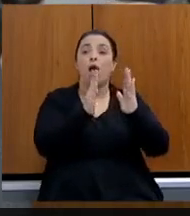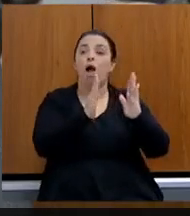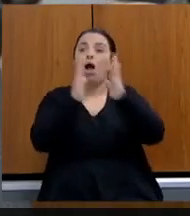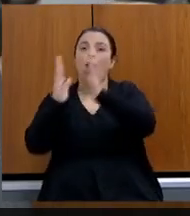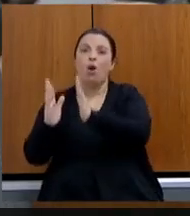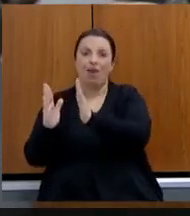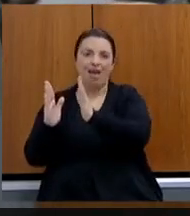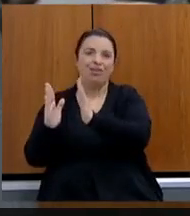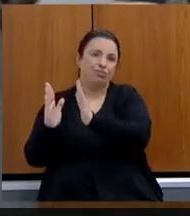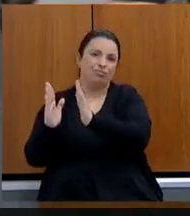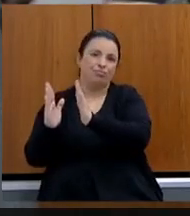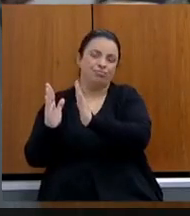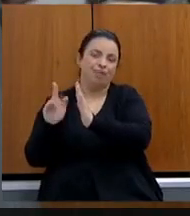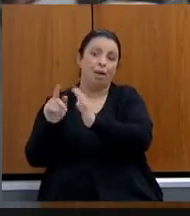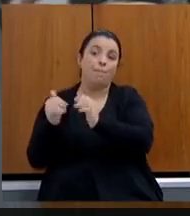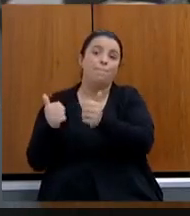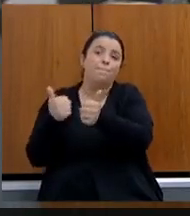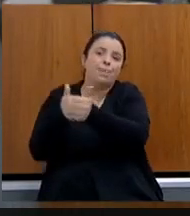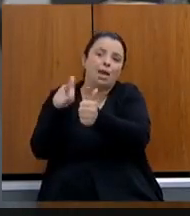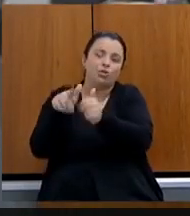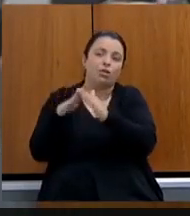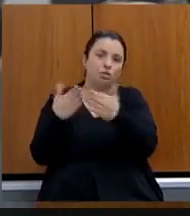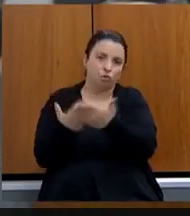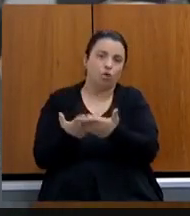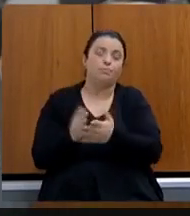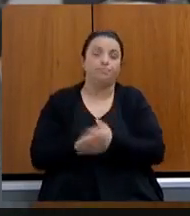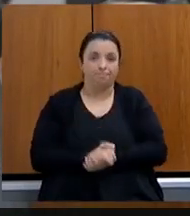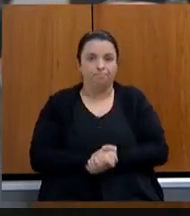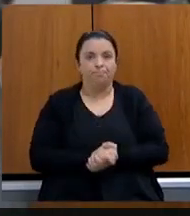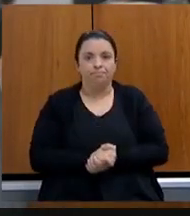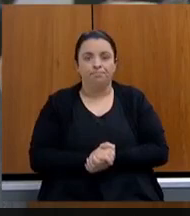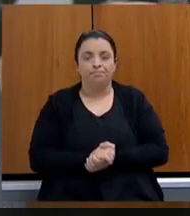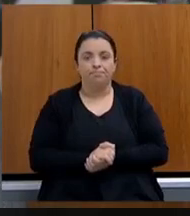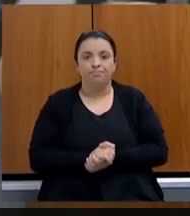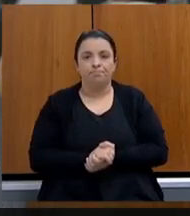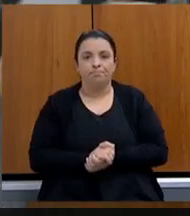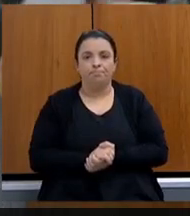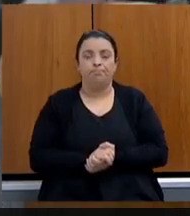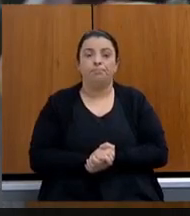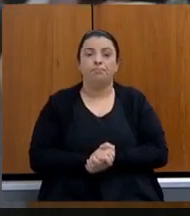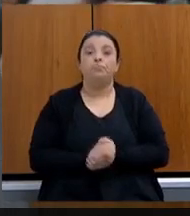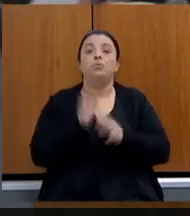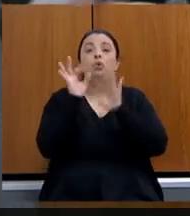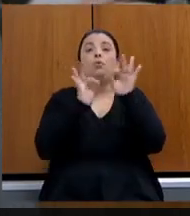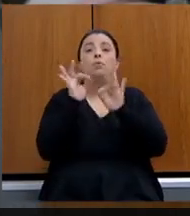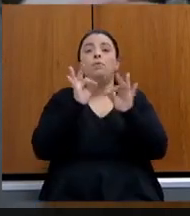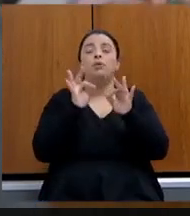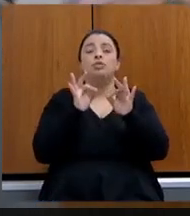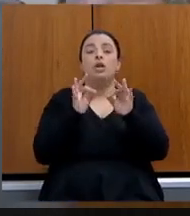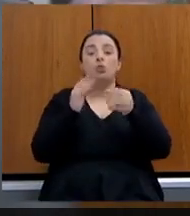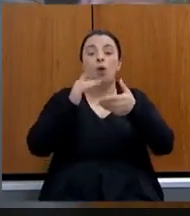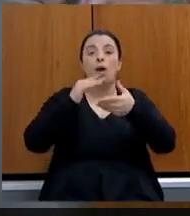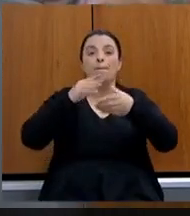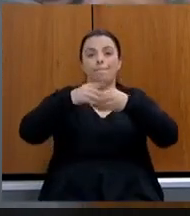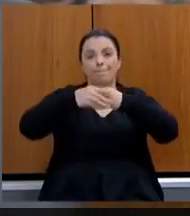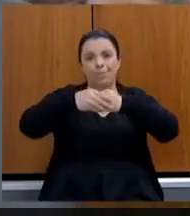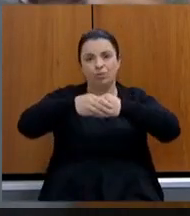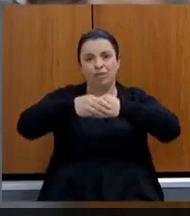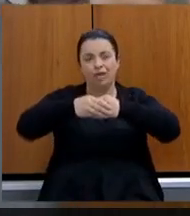muro com um muro é da e em relação ao projeto mãos dadas É